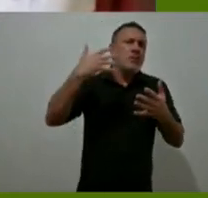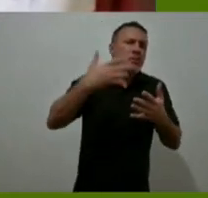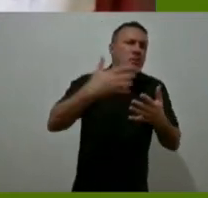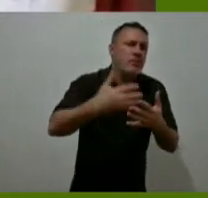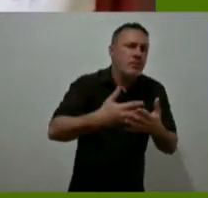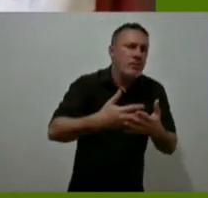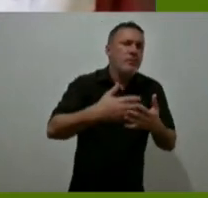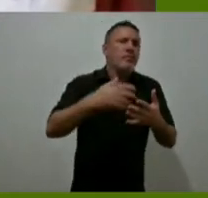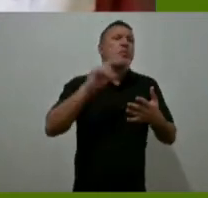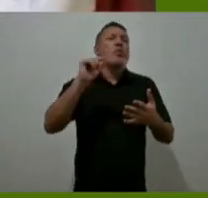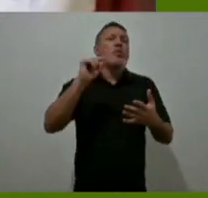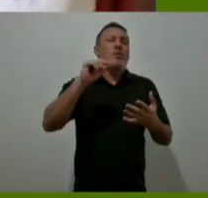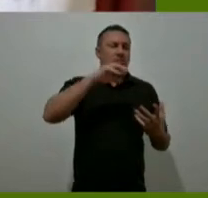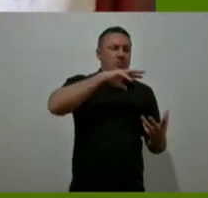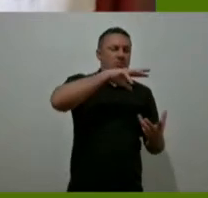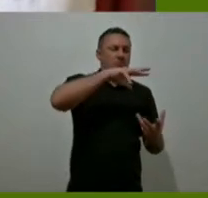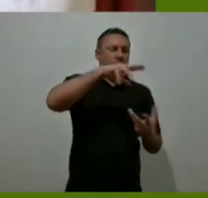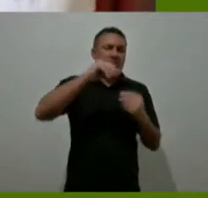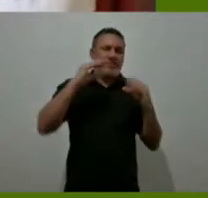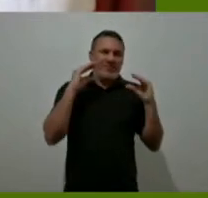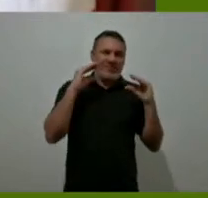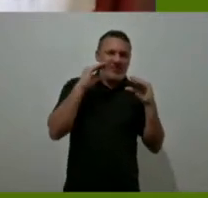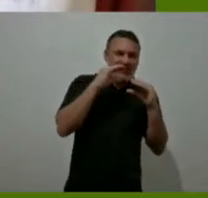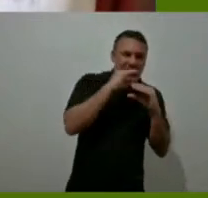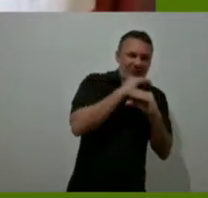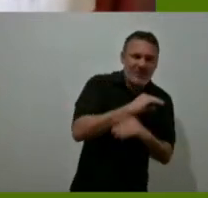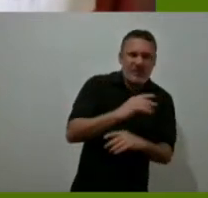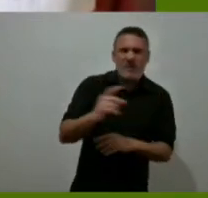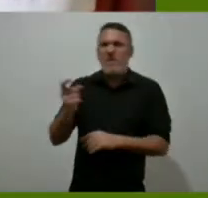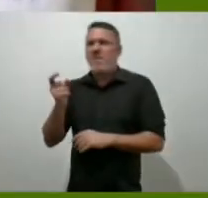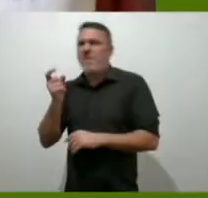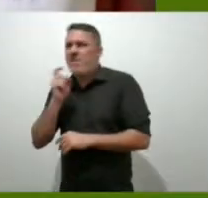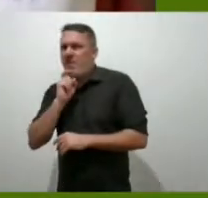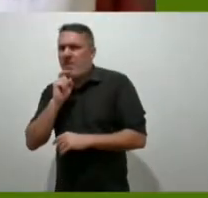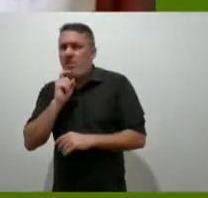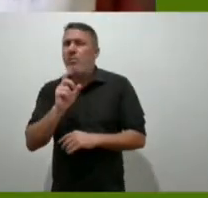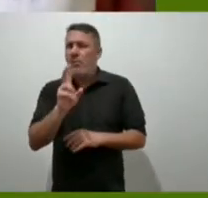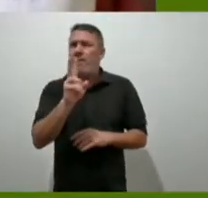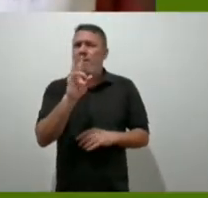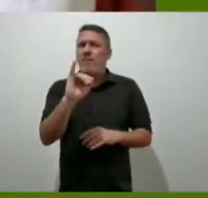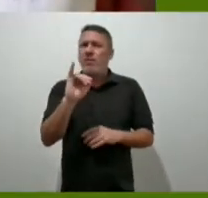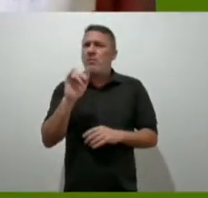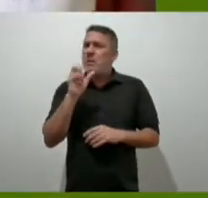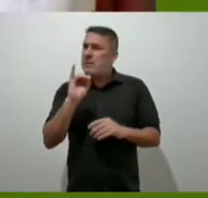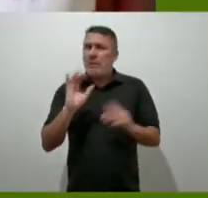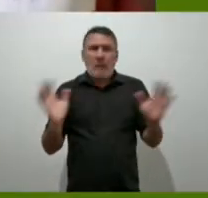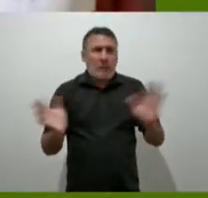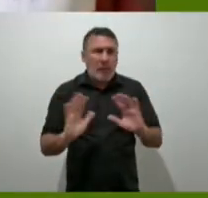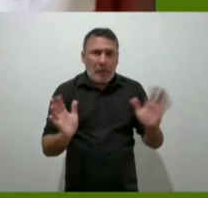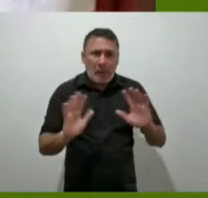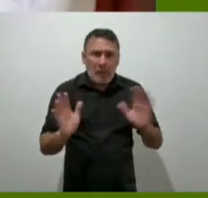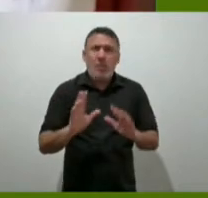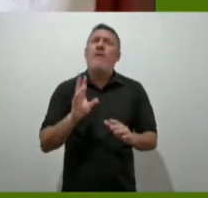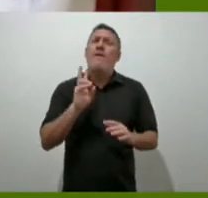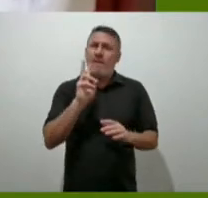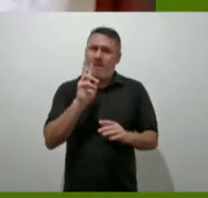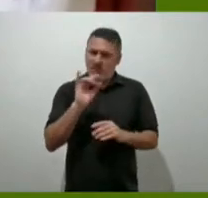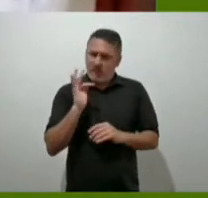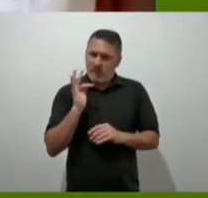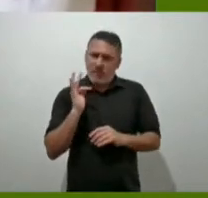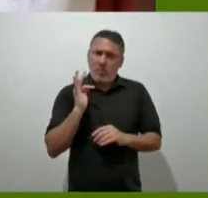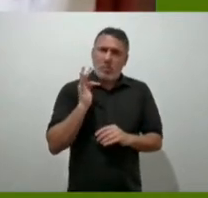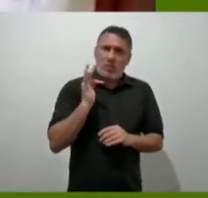planeta. Nós estamos indo em direção a um aquecimento. Existem todos os indicadores, fora a